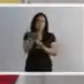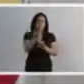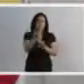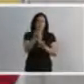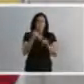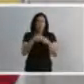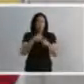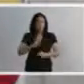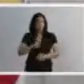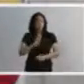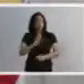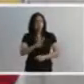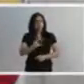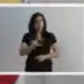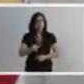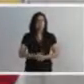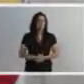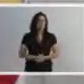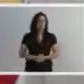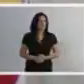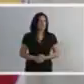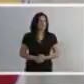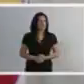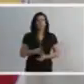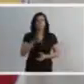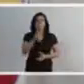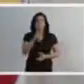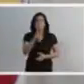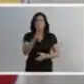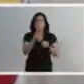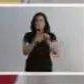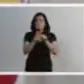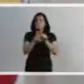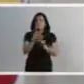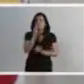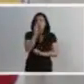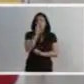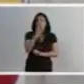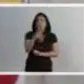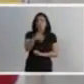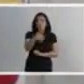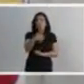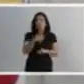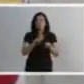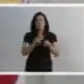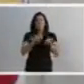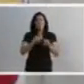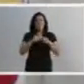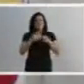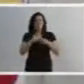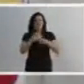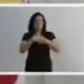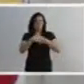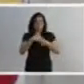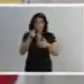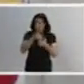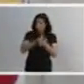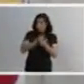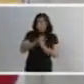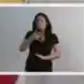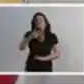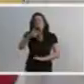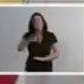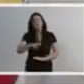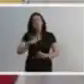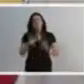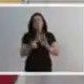cidade foram dois meses que passaram muito rapidamente mas que foi com muito esforço muito carinho e muita dedicação novamente